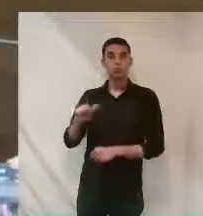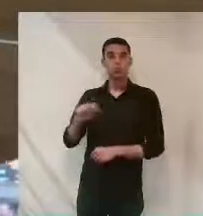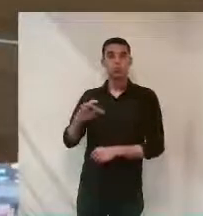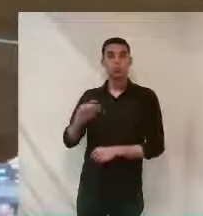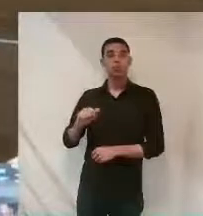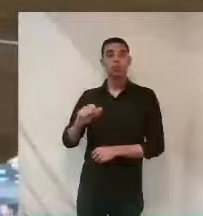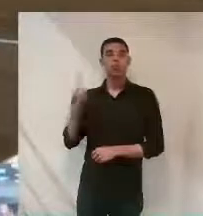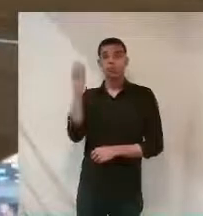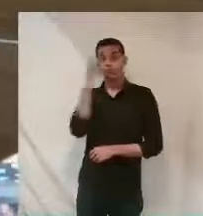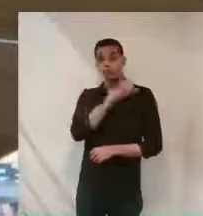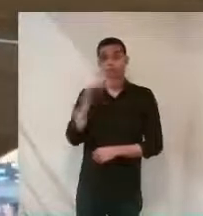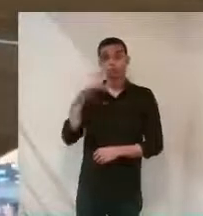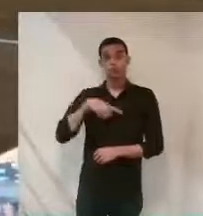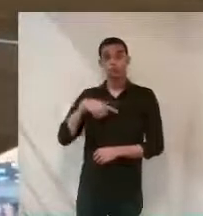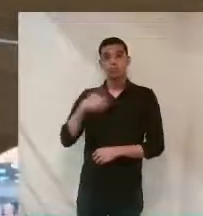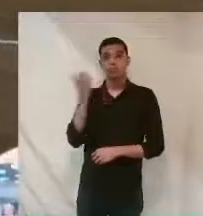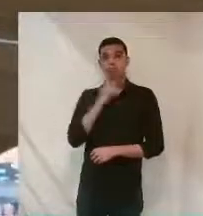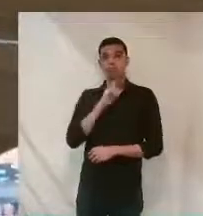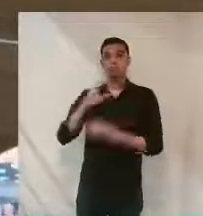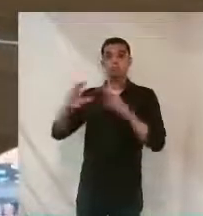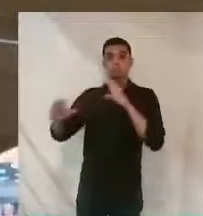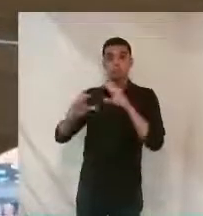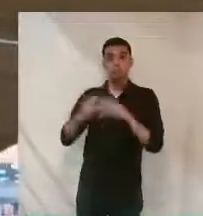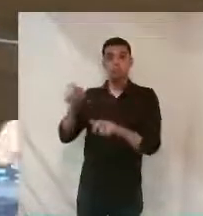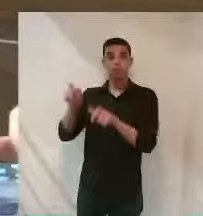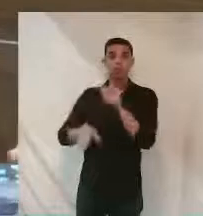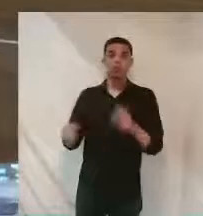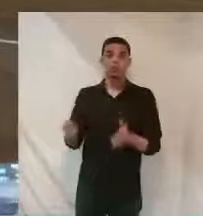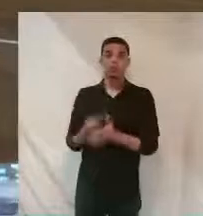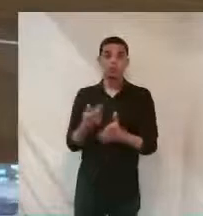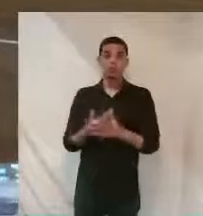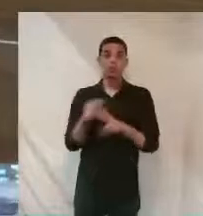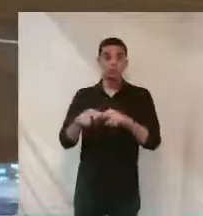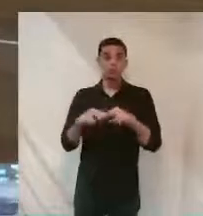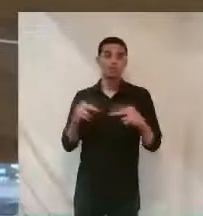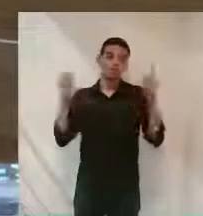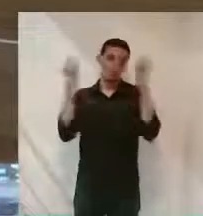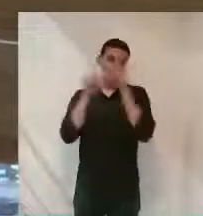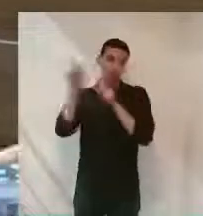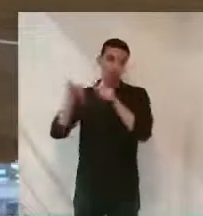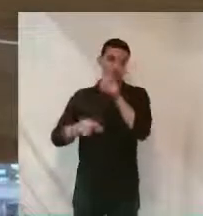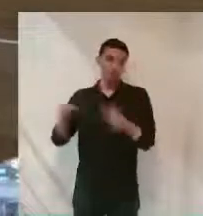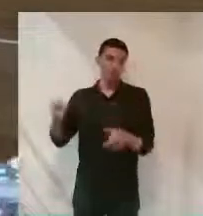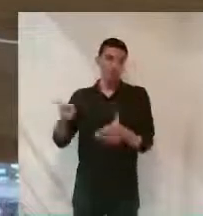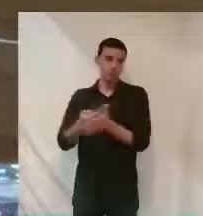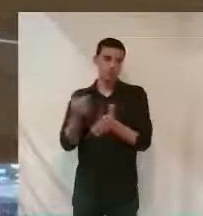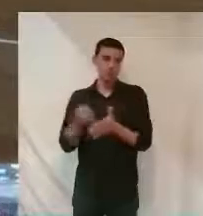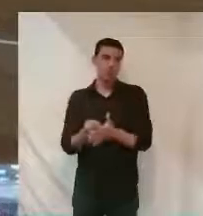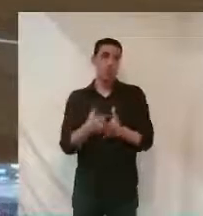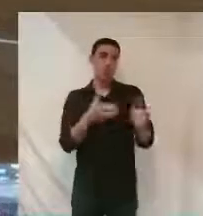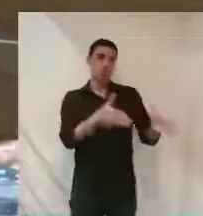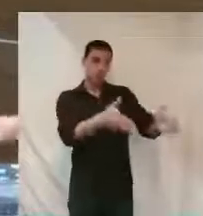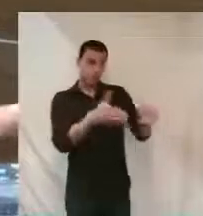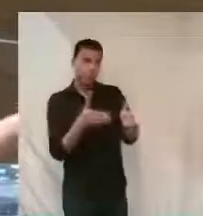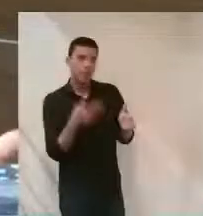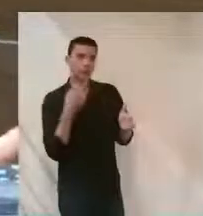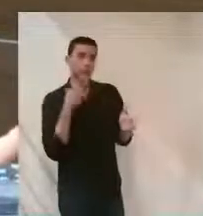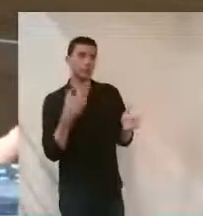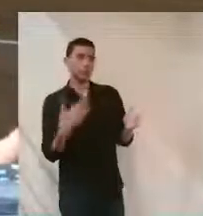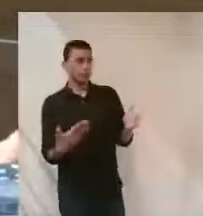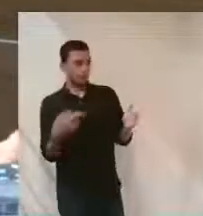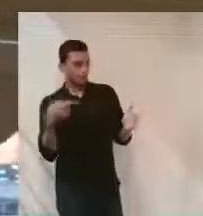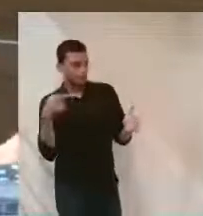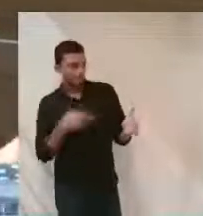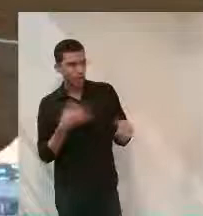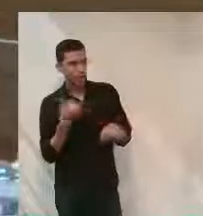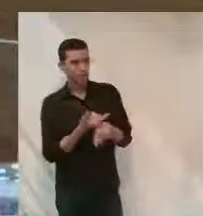ter essa conexão com o consumidor final. Porque dificilmente um consumidor vai pegar um material de embalagem e vai falar: nossa, essa lata é da